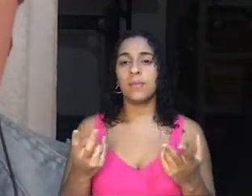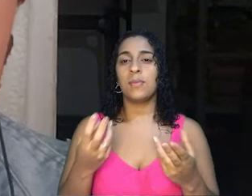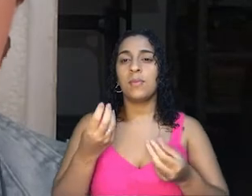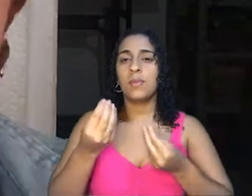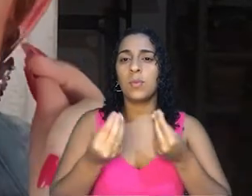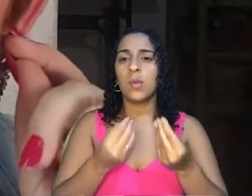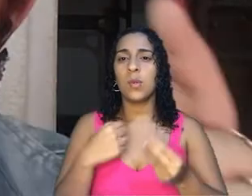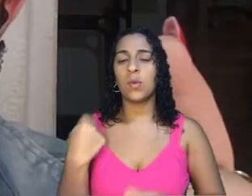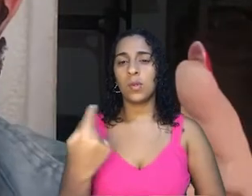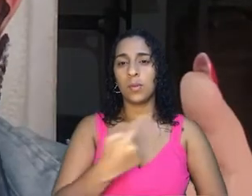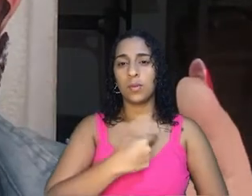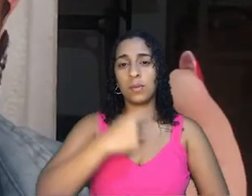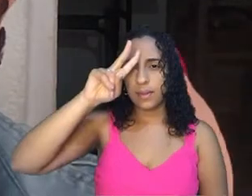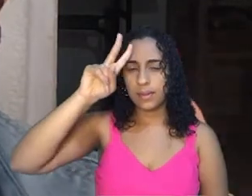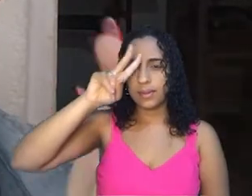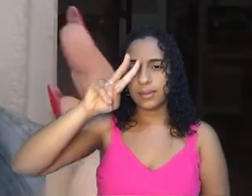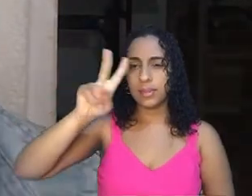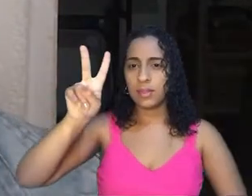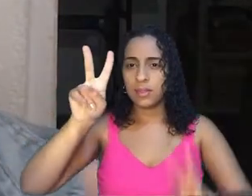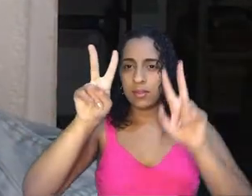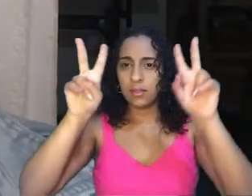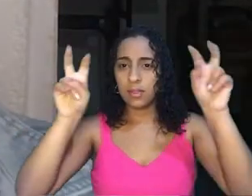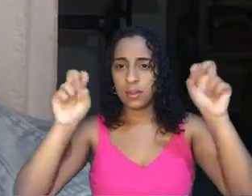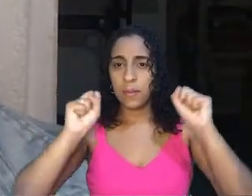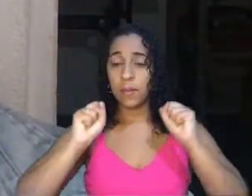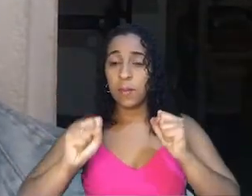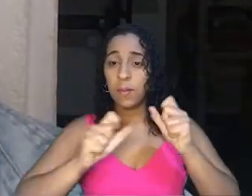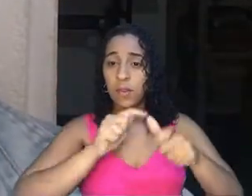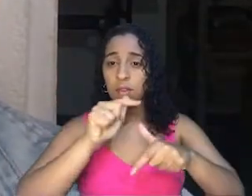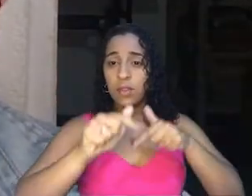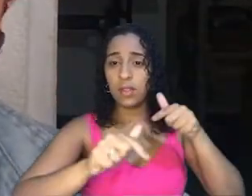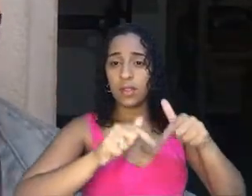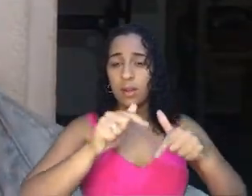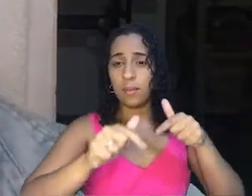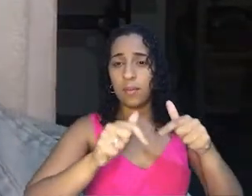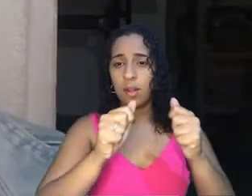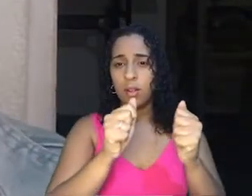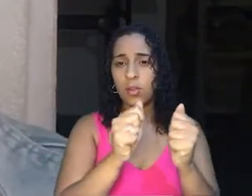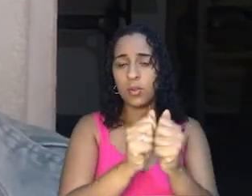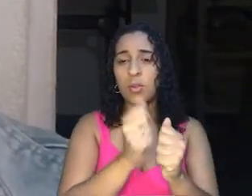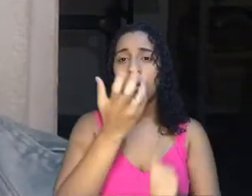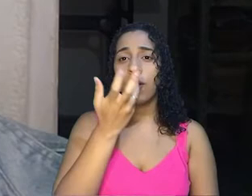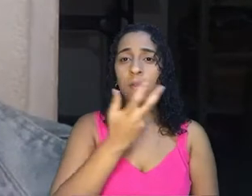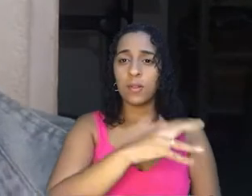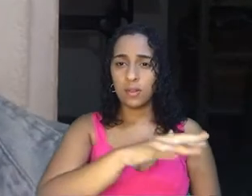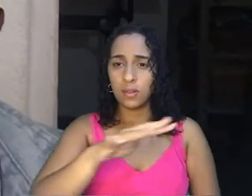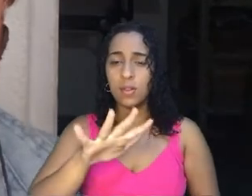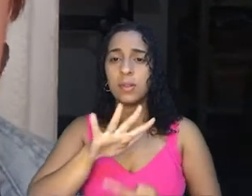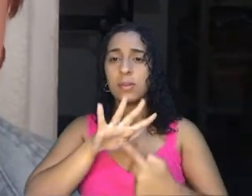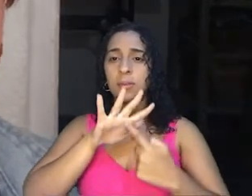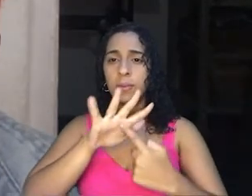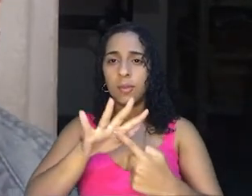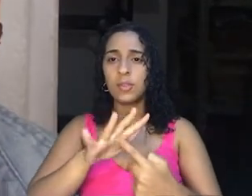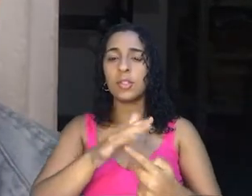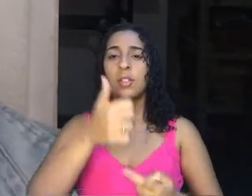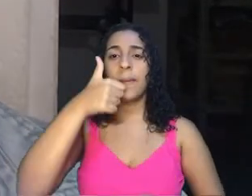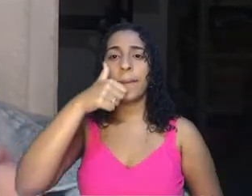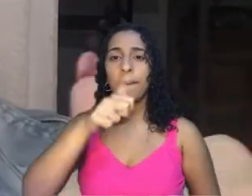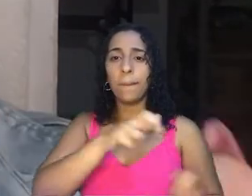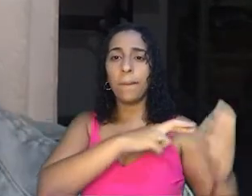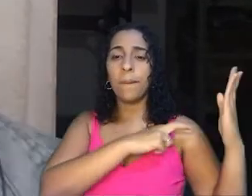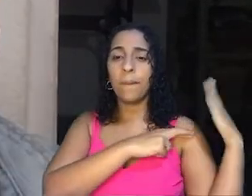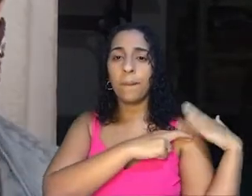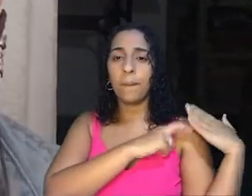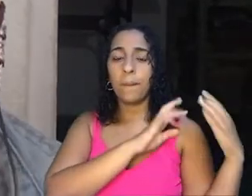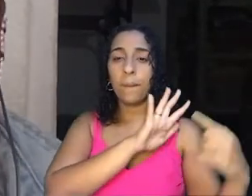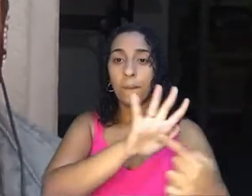estimula muito os alunos pensarem nos silêncios da história né o tema já pode ser trabalhado no fundamental 1 já